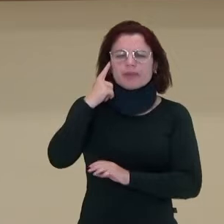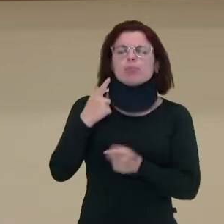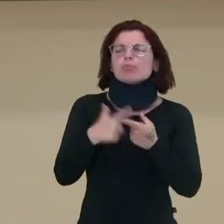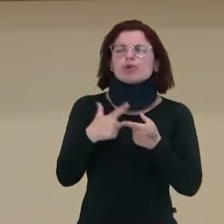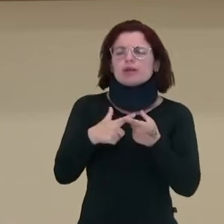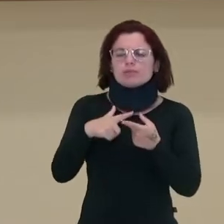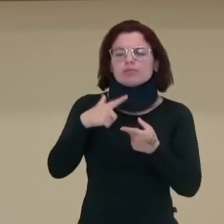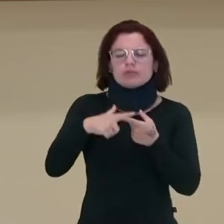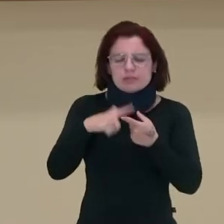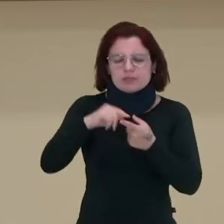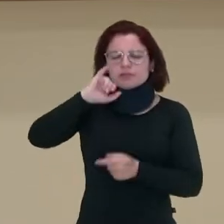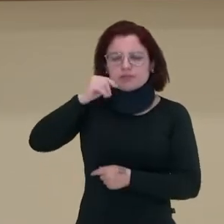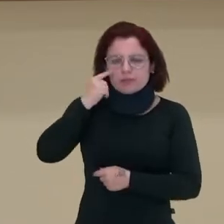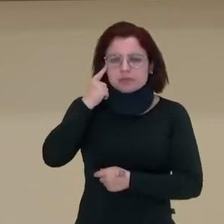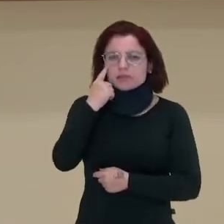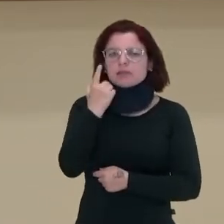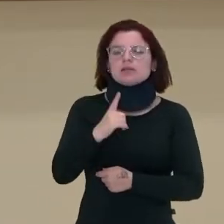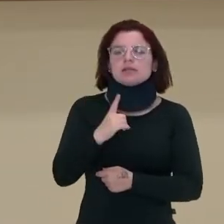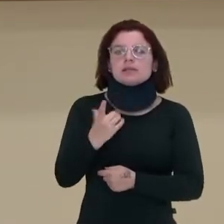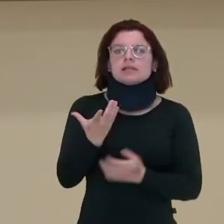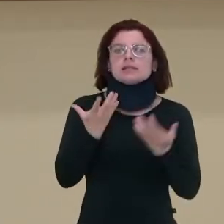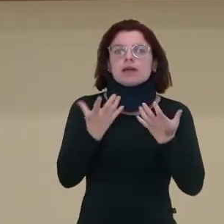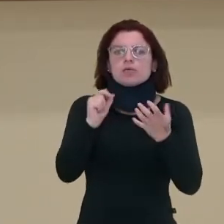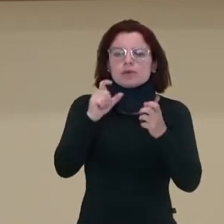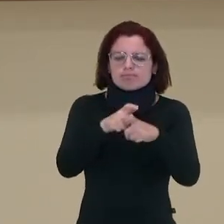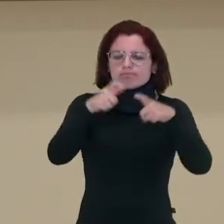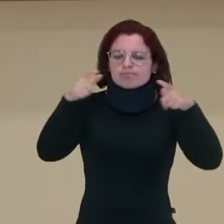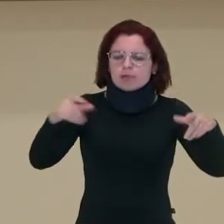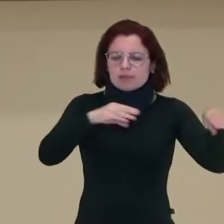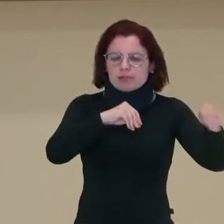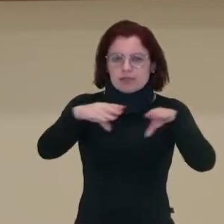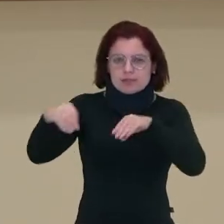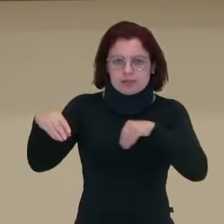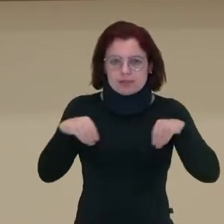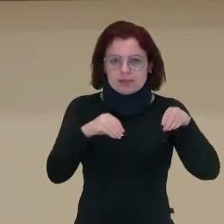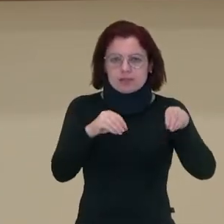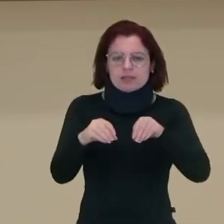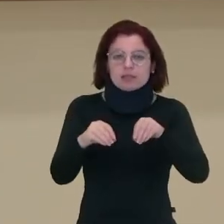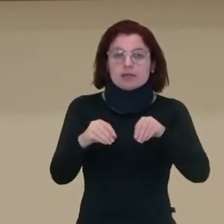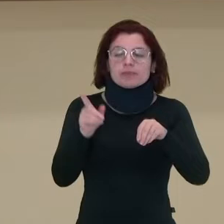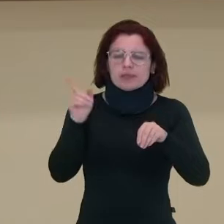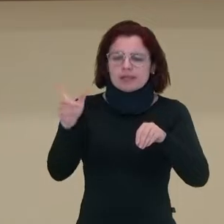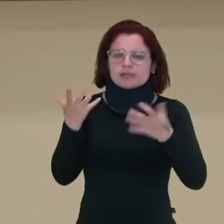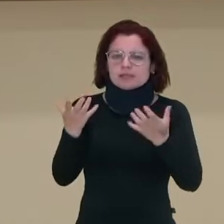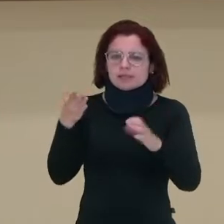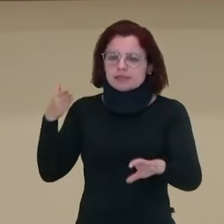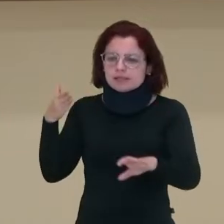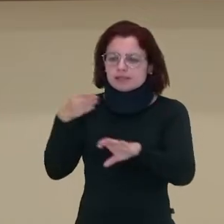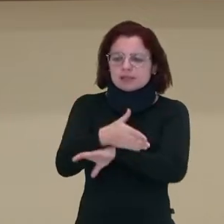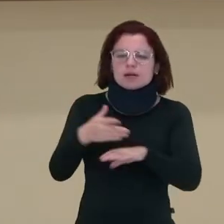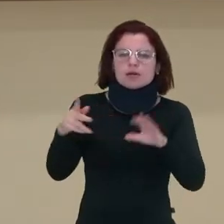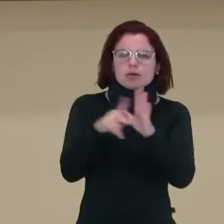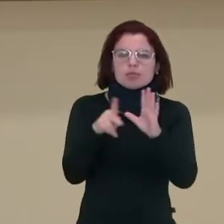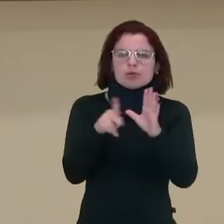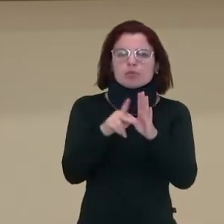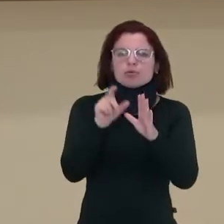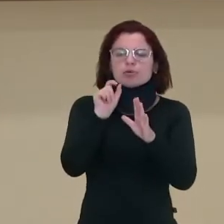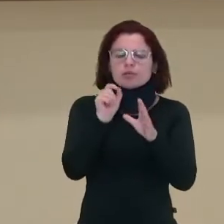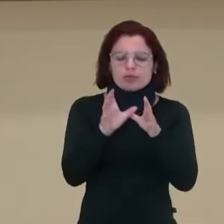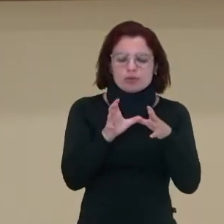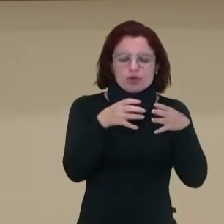pretendia invadir, expandir territórios. Principalmente ele pretendia invadir as colônias que